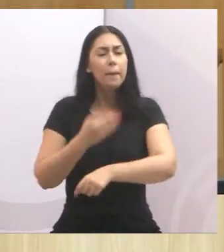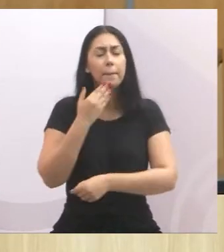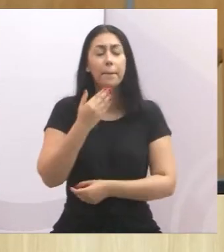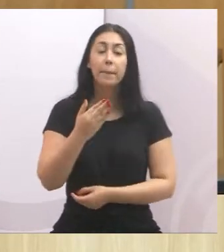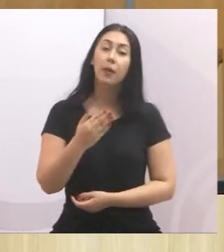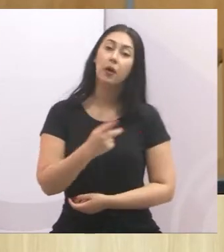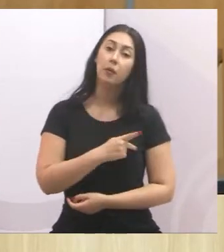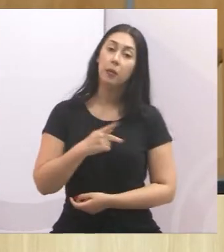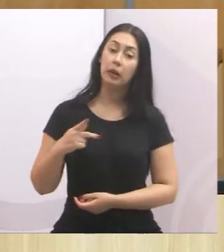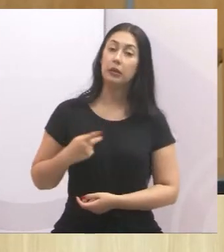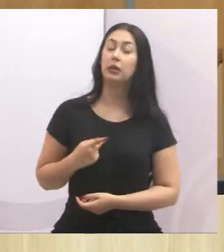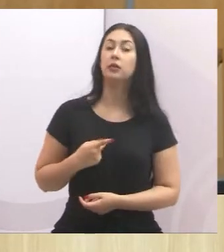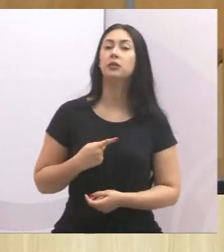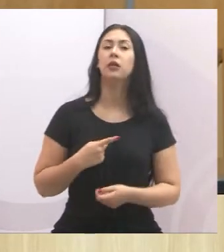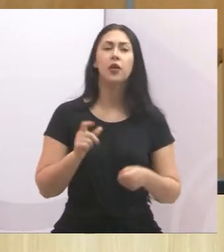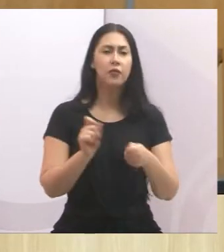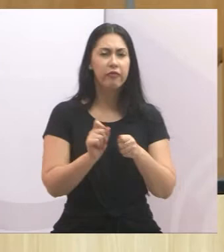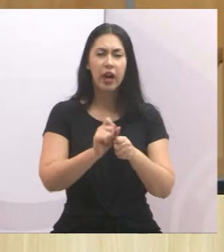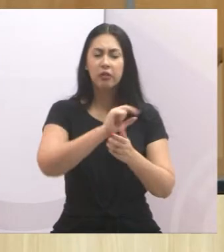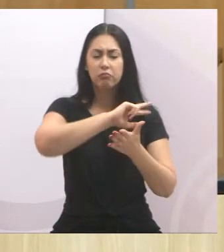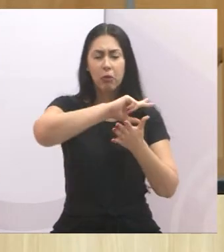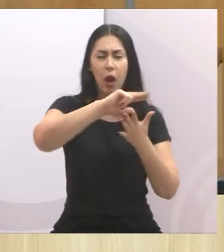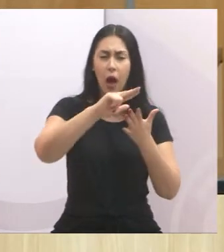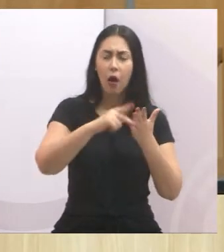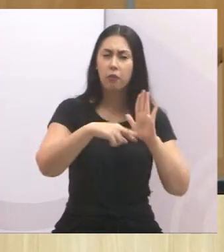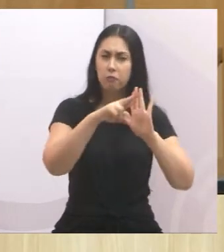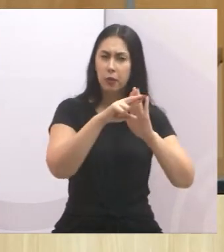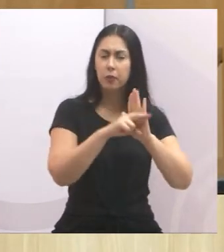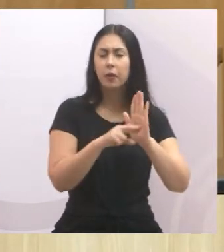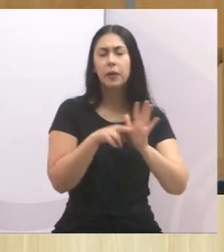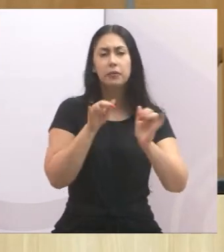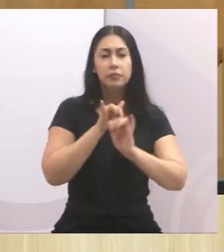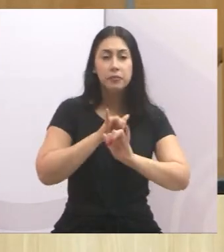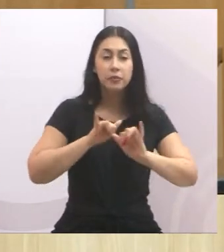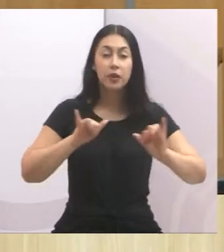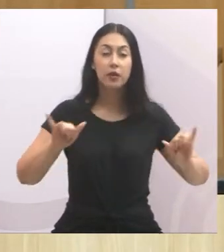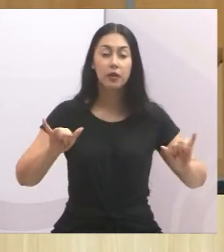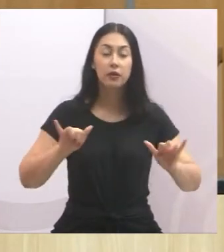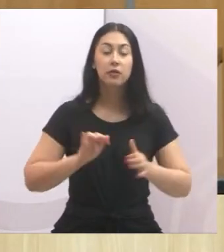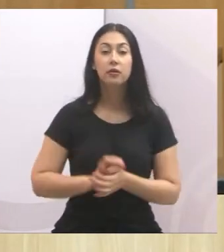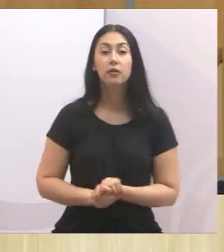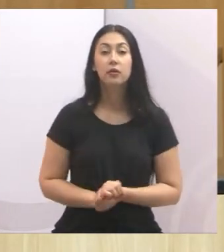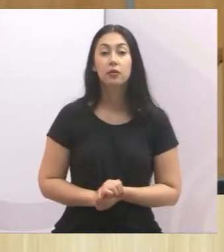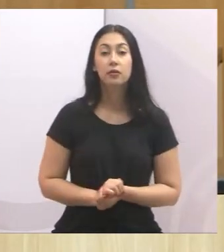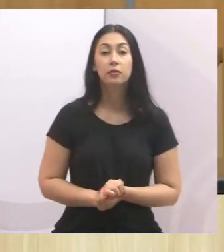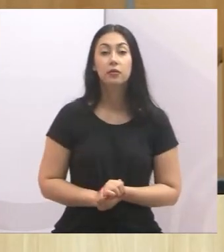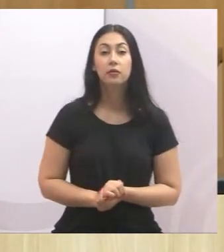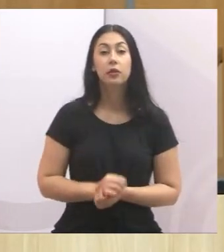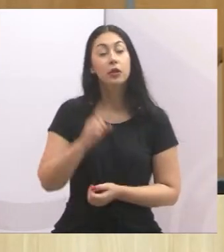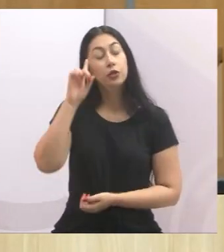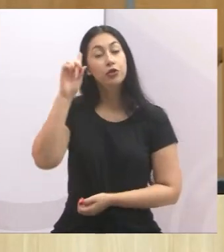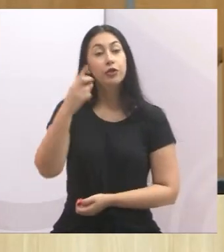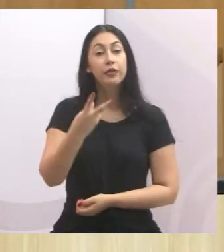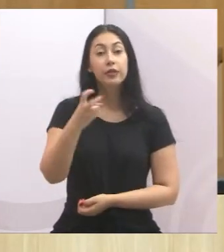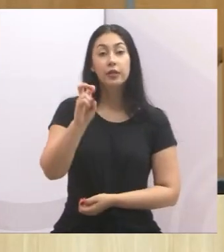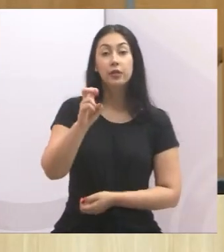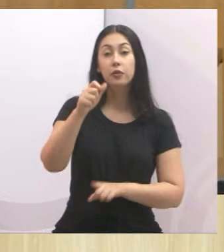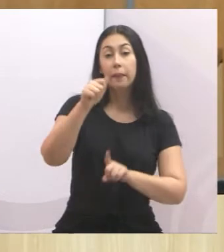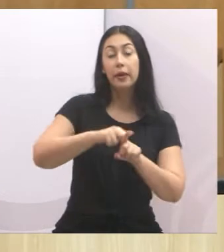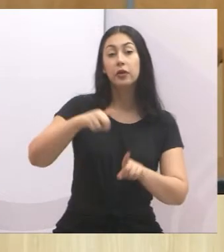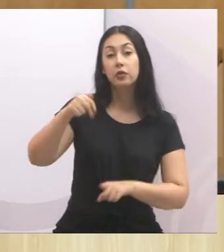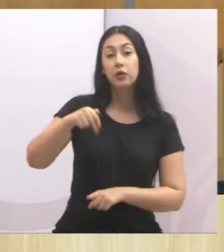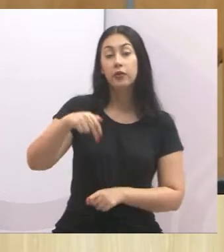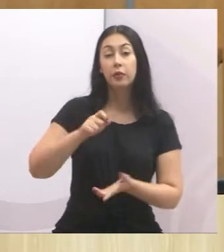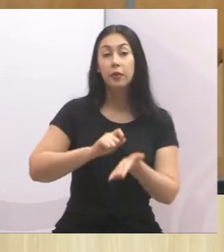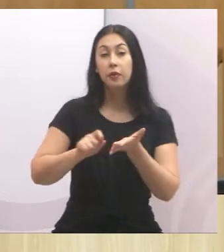Casa que sejam adotadas as providências habituais para a divulgação da presente manifestação. Sala das Sessões, 25 de novembro de